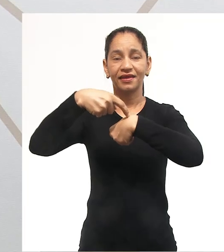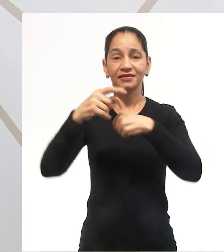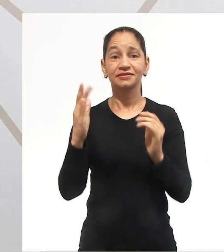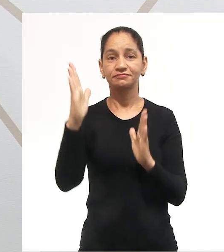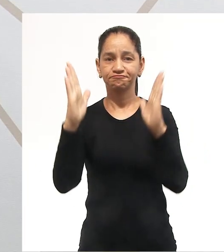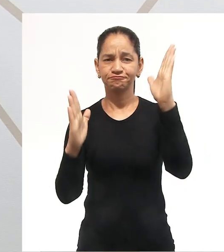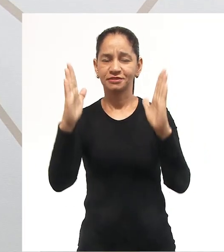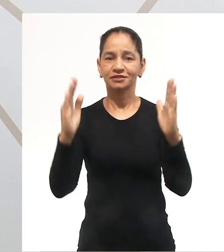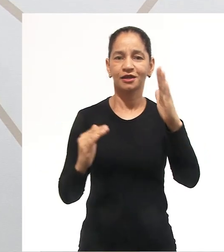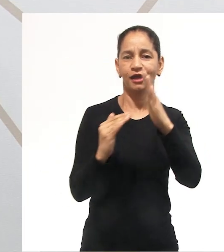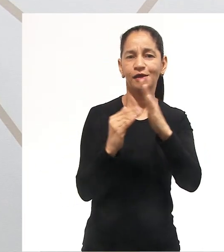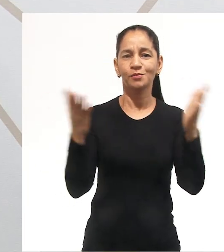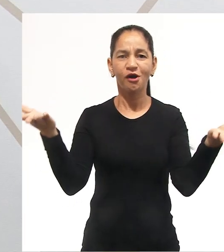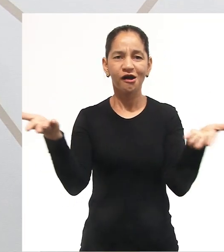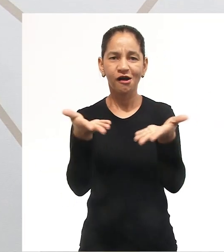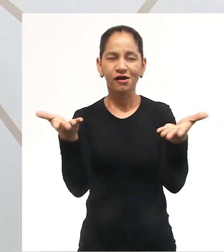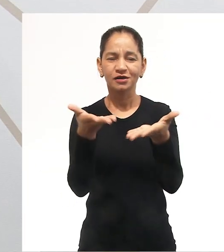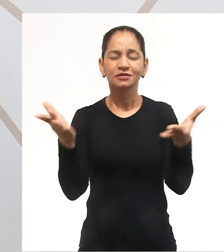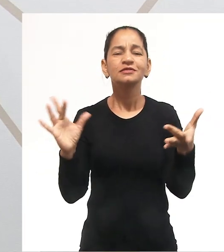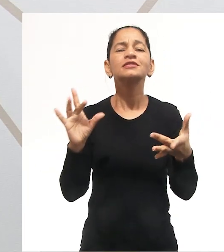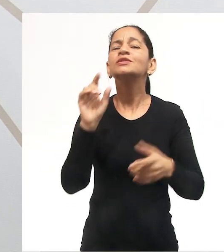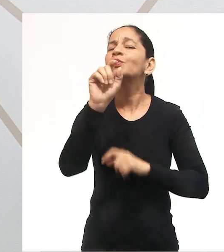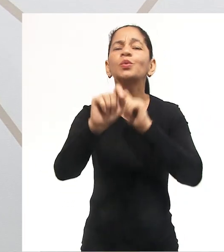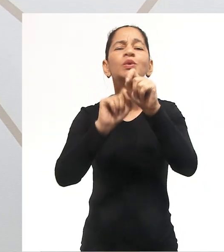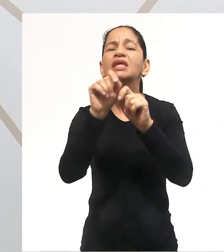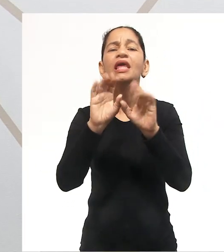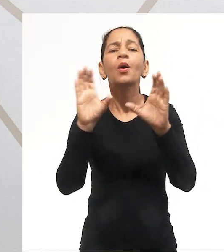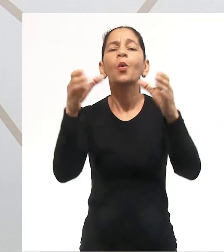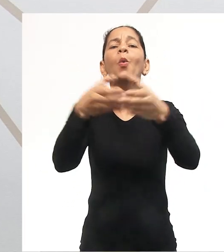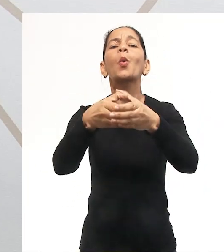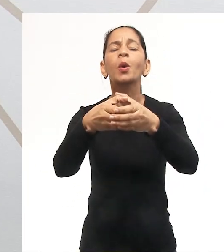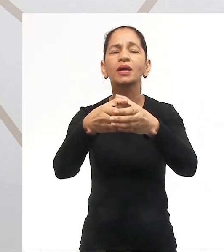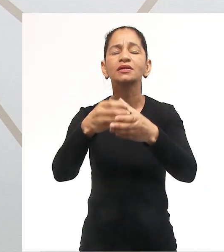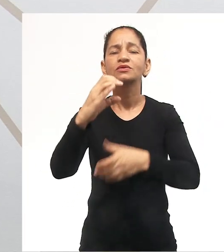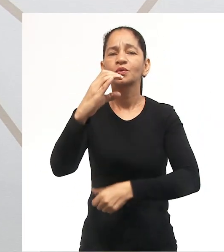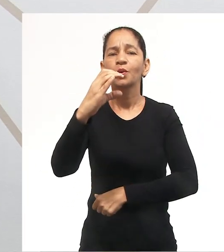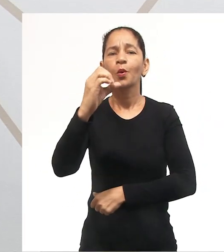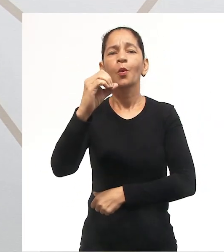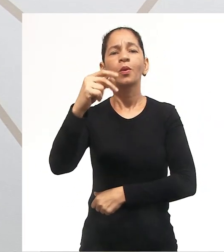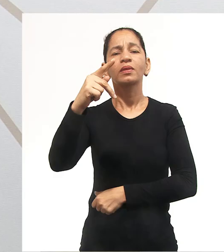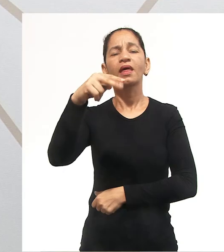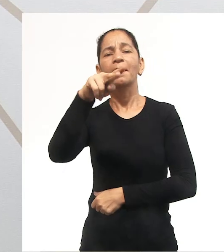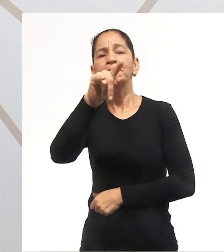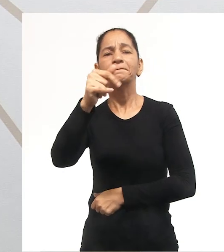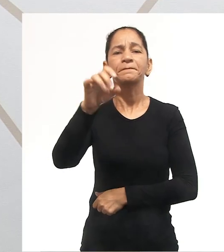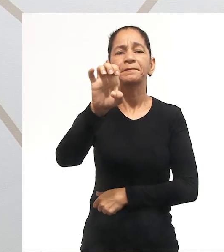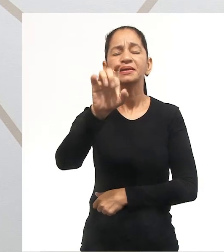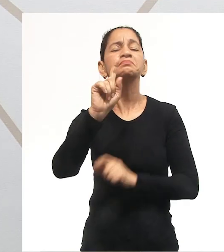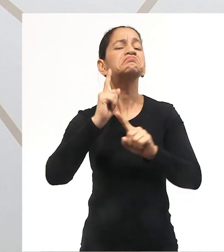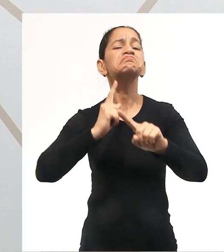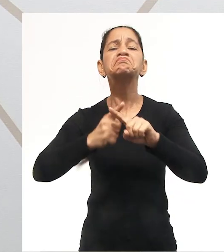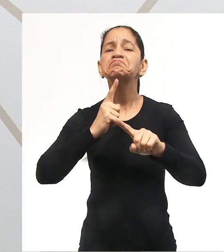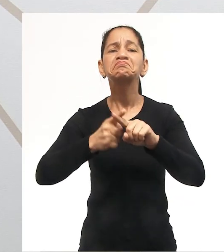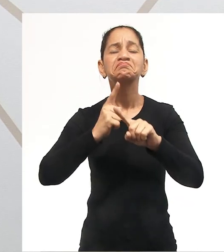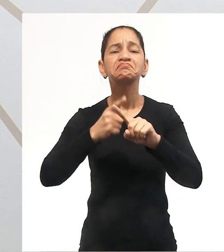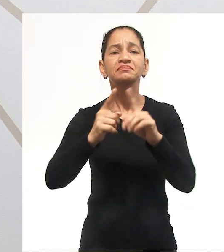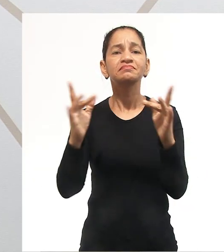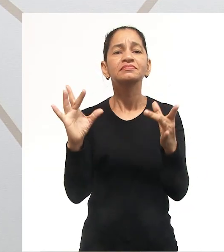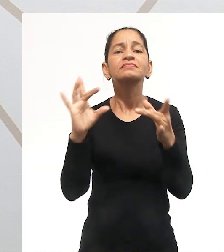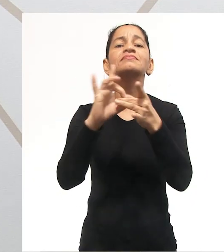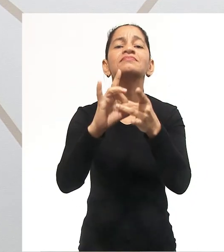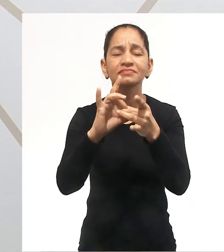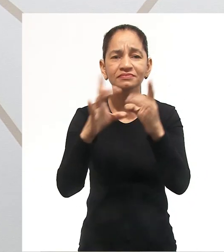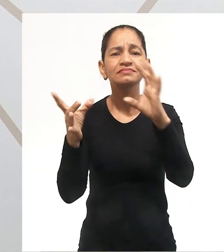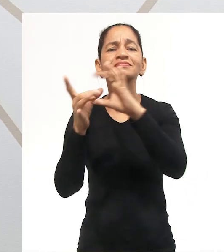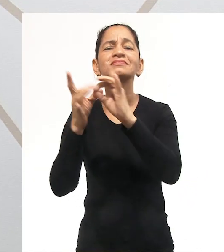essa temporada, né? A temporada CONAP. Gente, coisa é outro chique, né? Temporada CONAP, porque assim, o Zona de Conexão, ele tá só